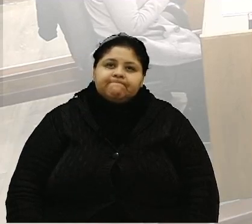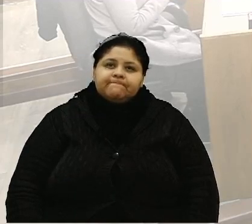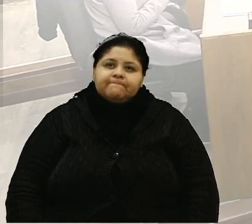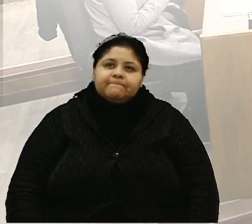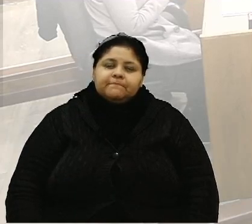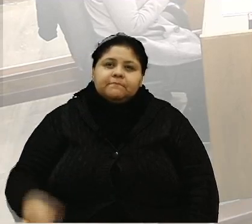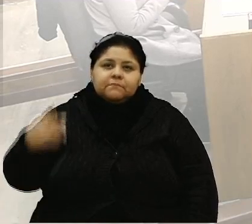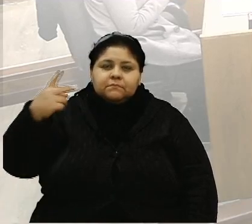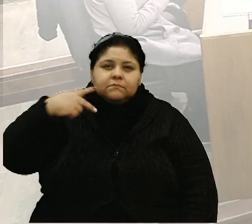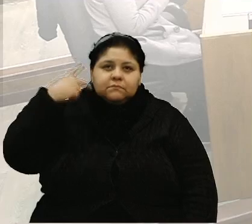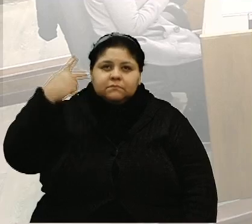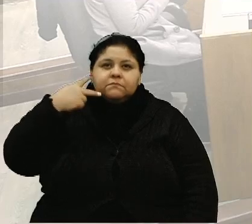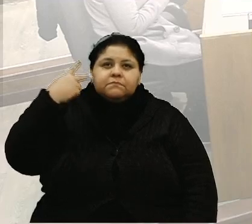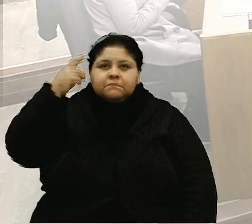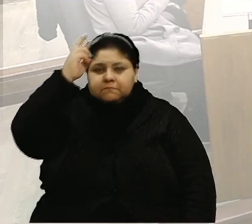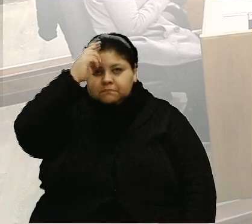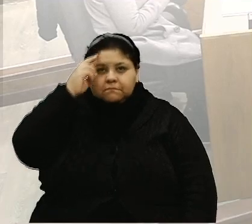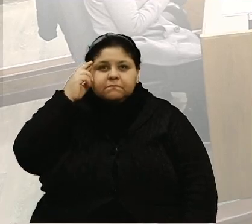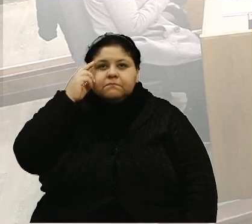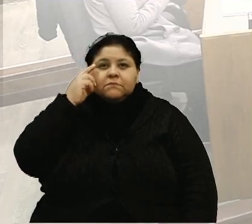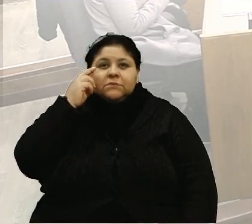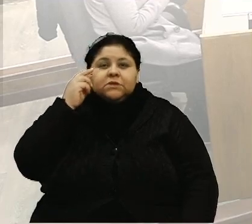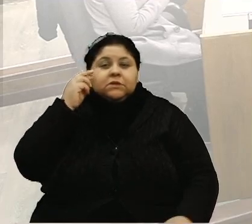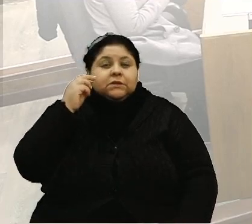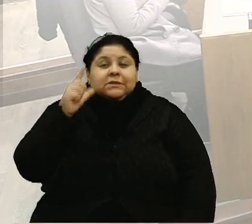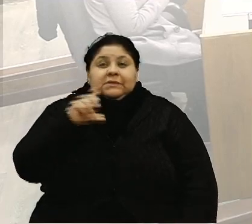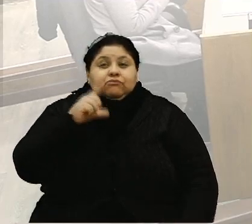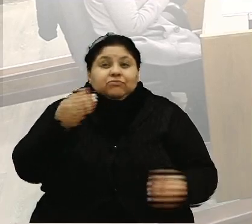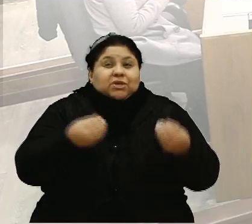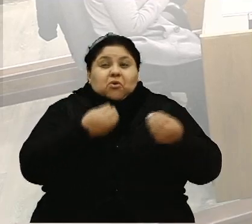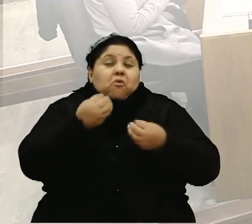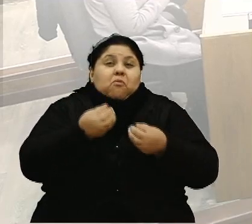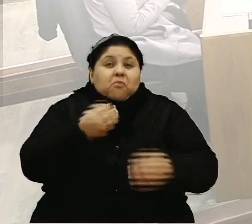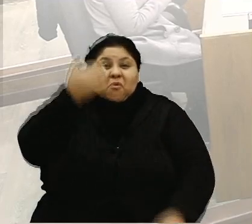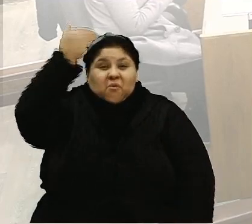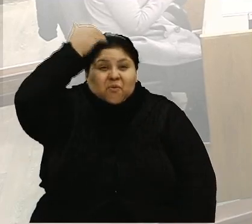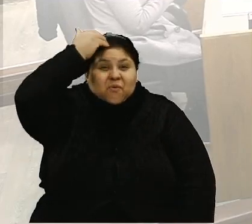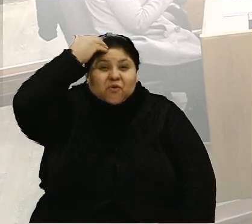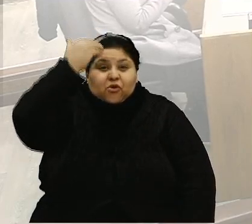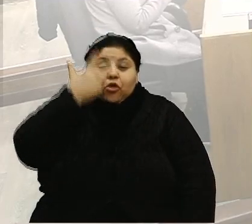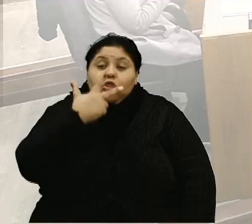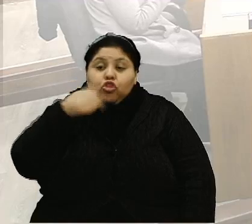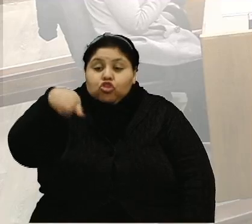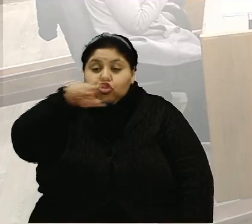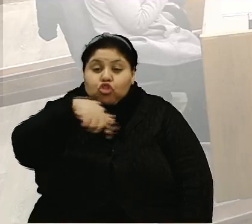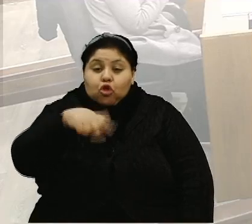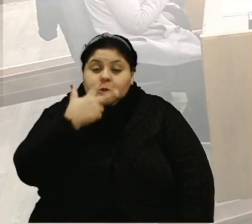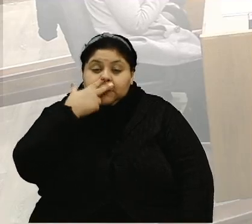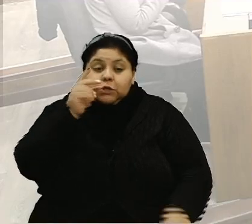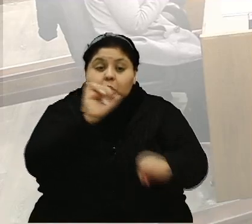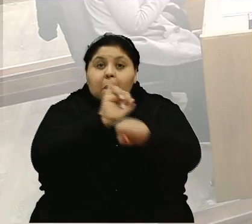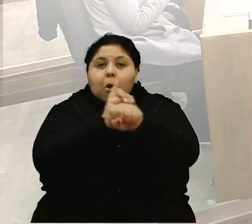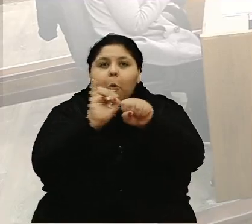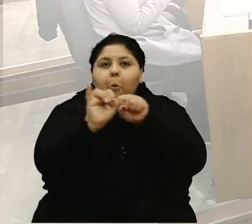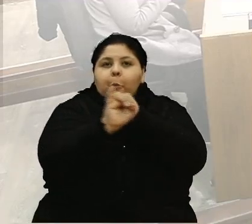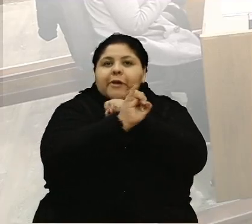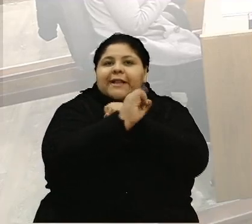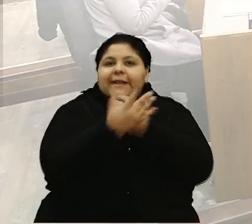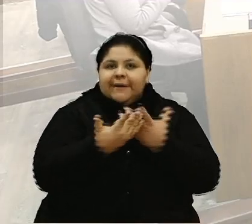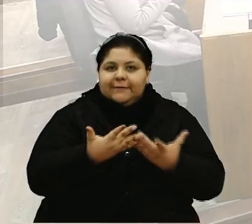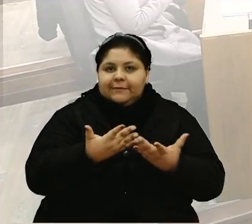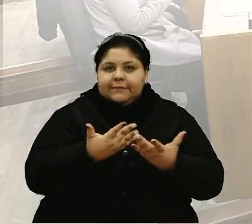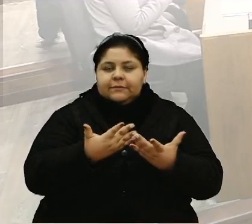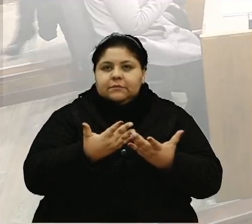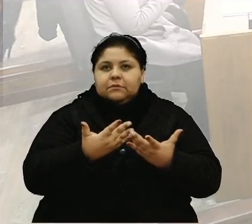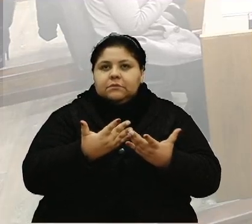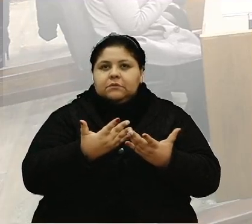Vereador Lucas, a situação está insustentável. Nós estamos ilhados, vereador. Não somente o pessoal do Planalto, mas quem